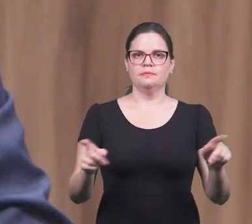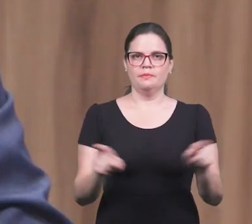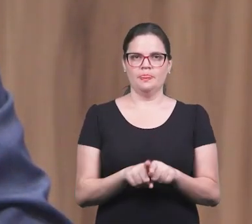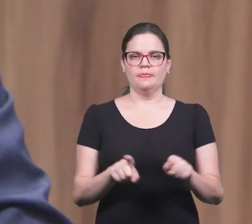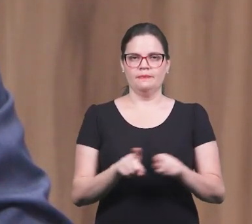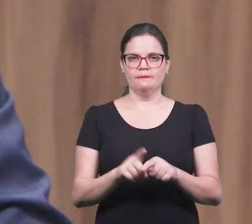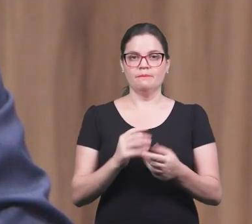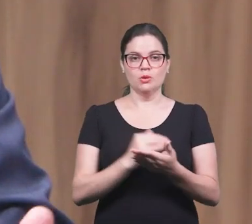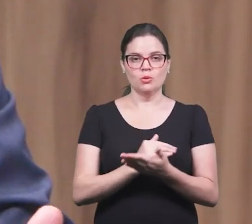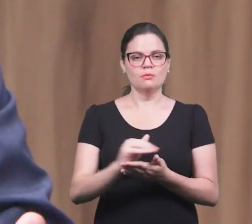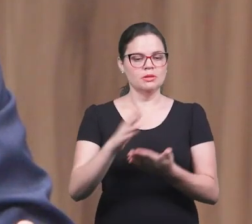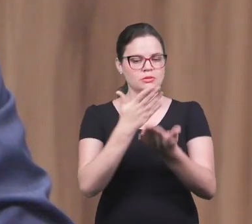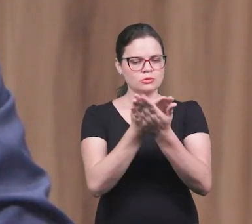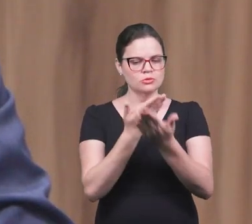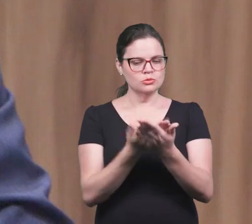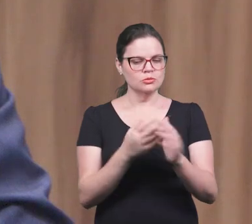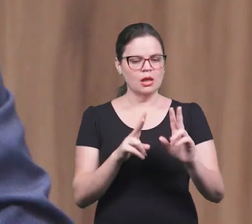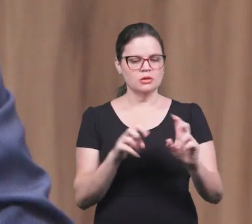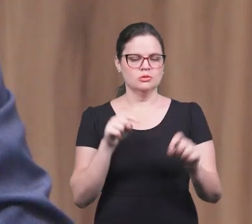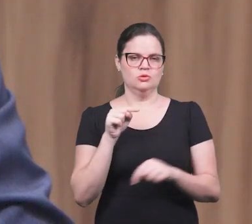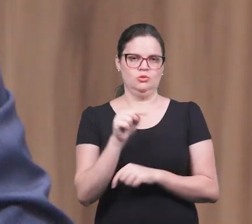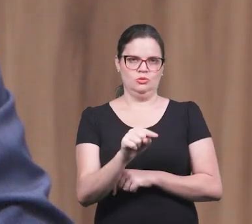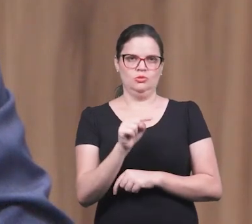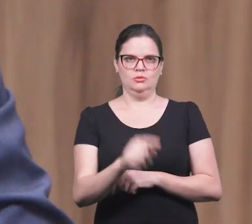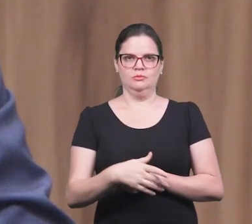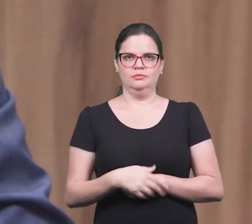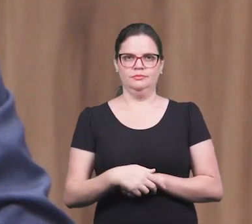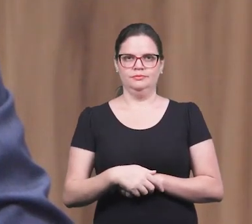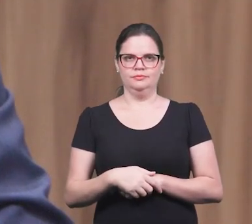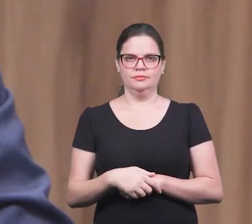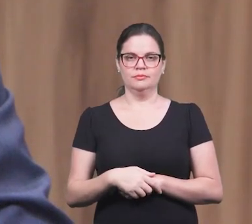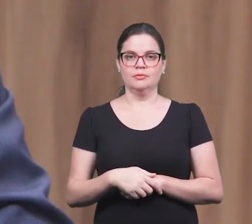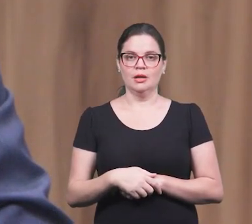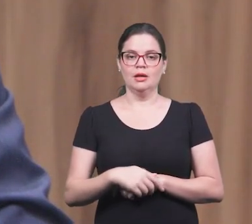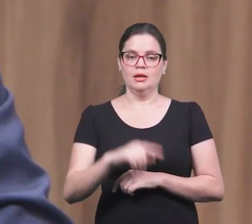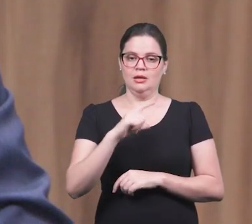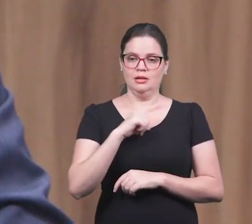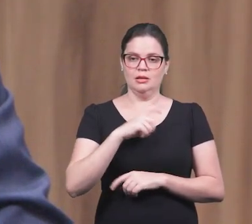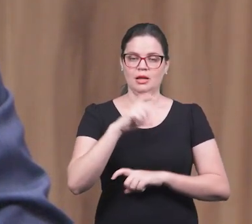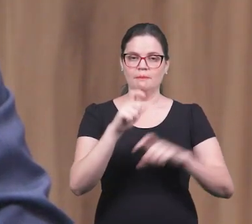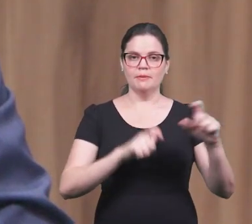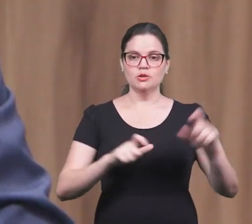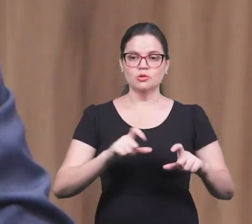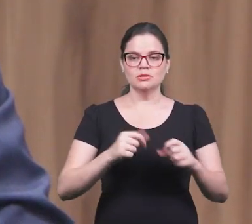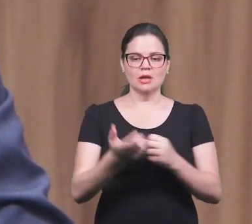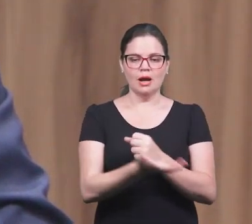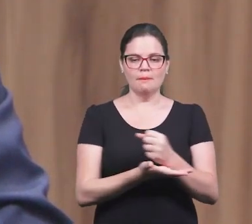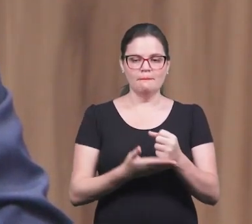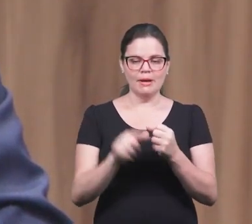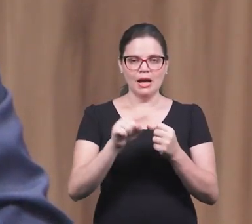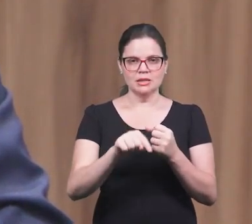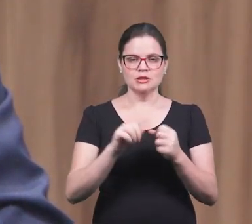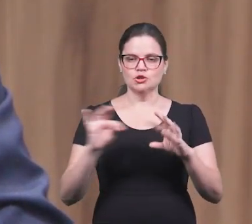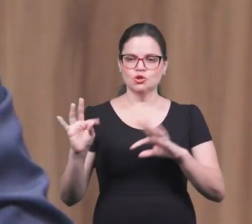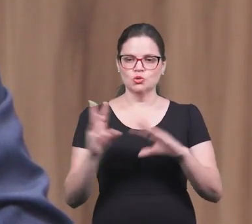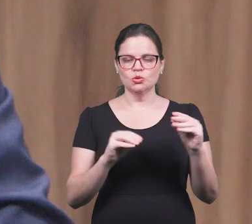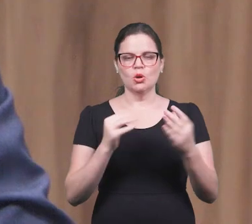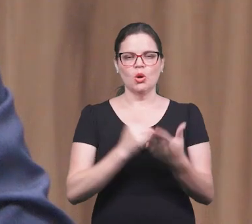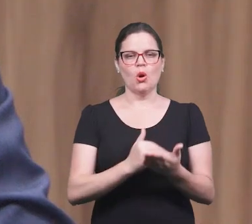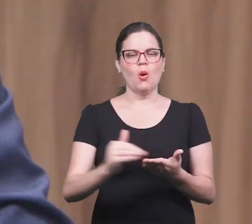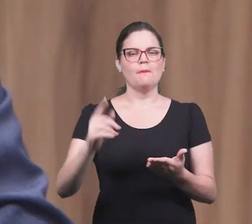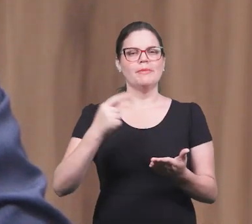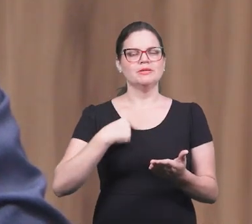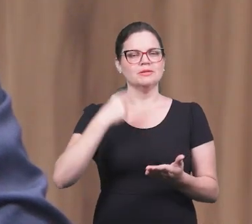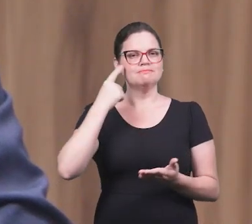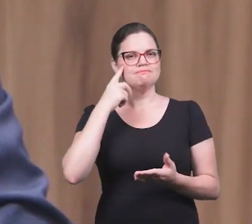disto. Principalmente em um mundo de uma fé que se tornou uma fé materializada. As